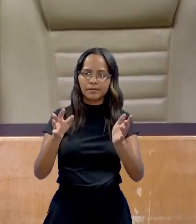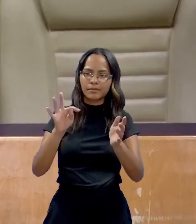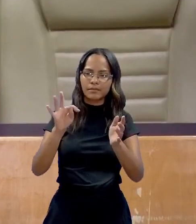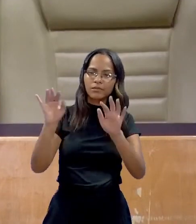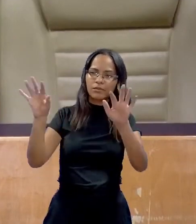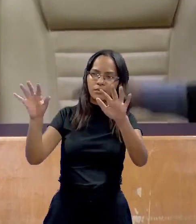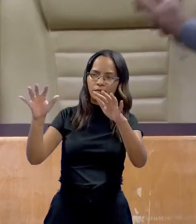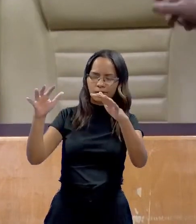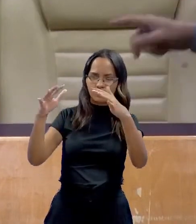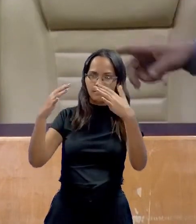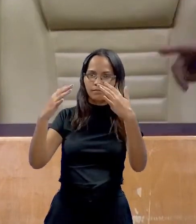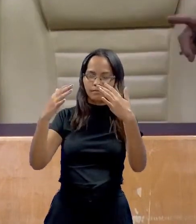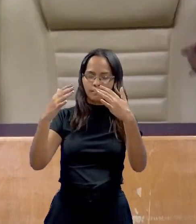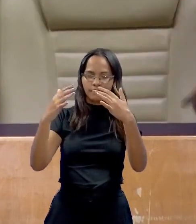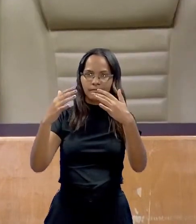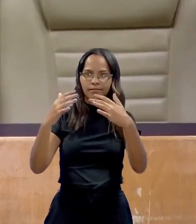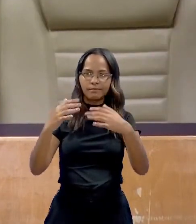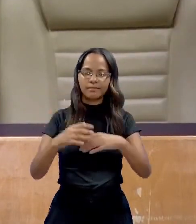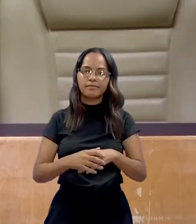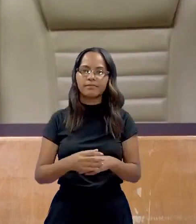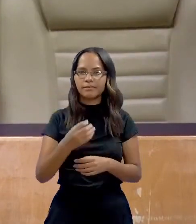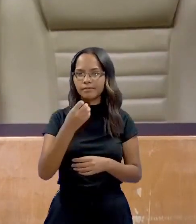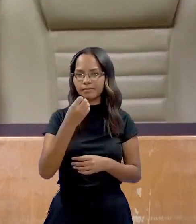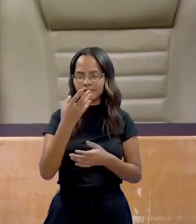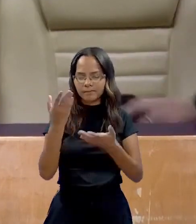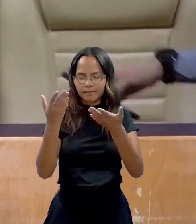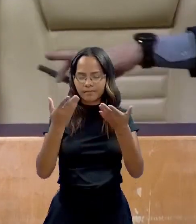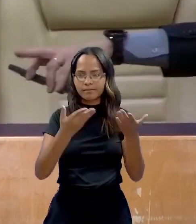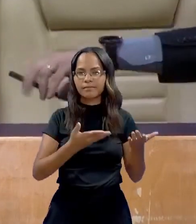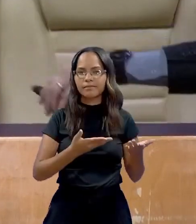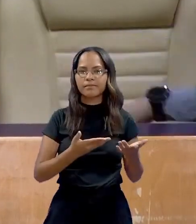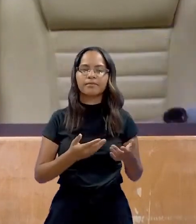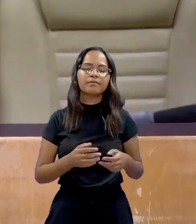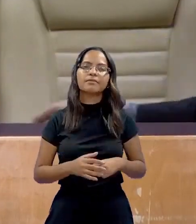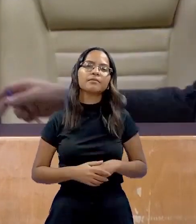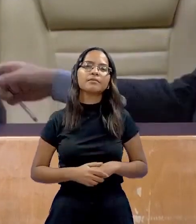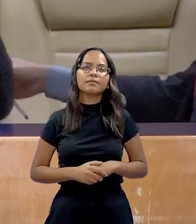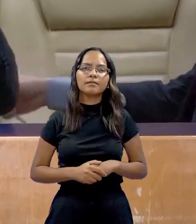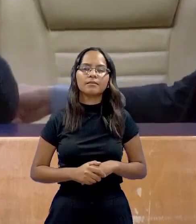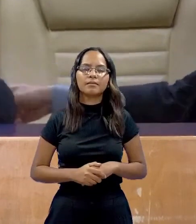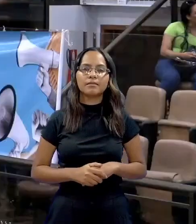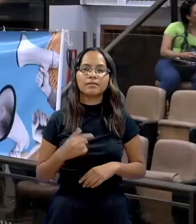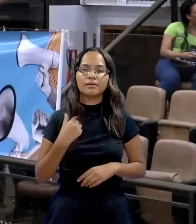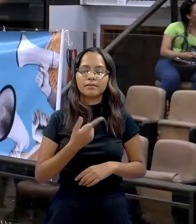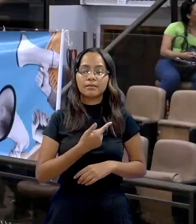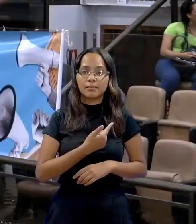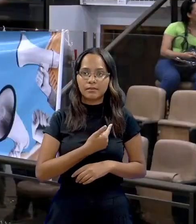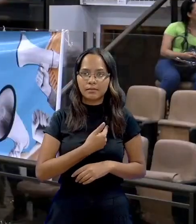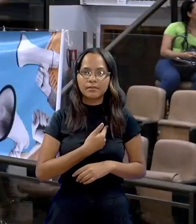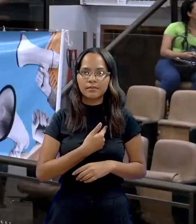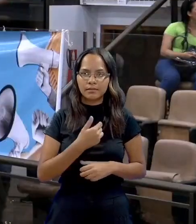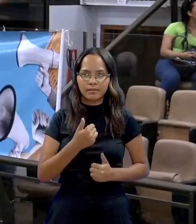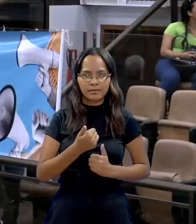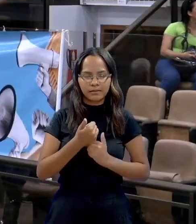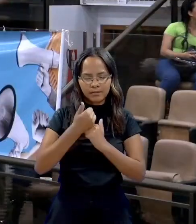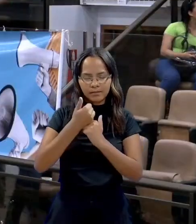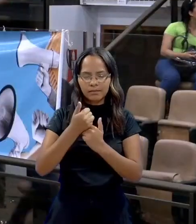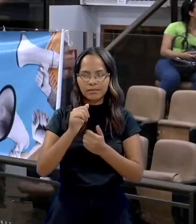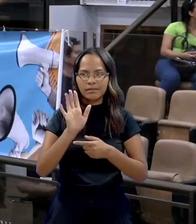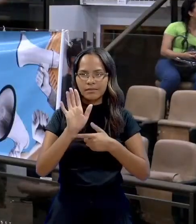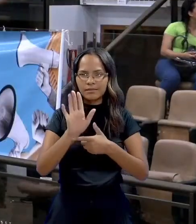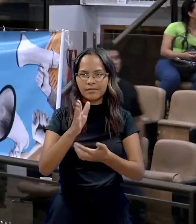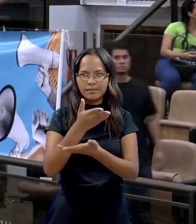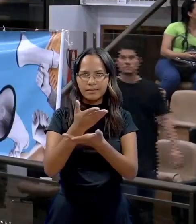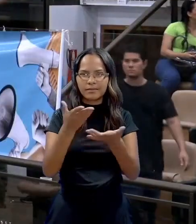manhã, sejam todos bem-vindos a esta casa. E conto com a nossa força e nosso apoio para ajudar vocês aí na luta que vocês